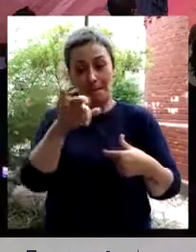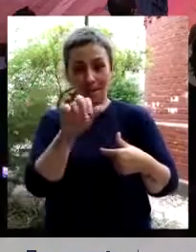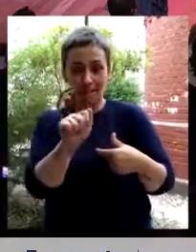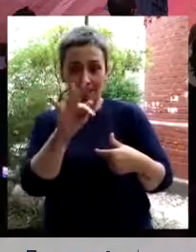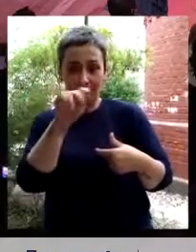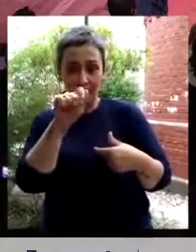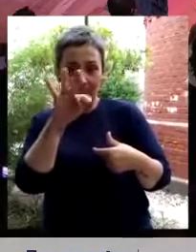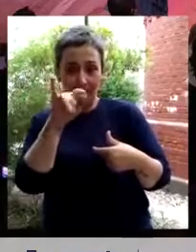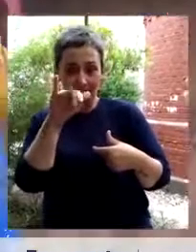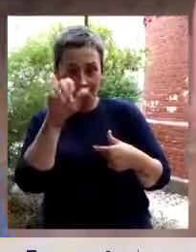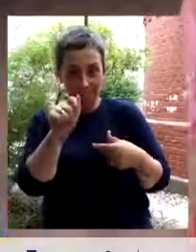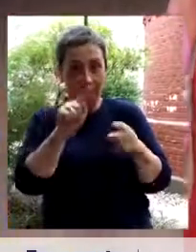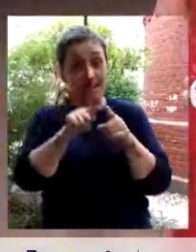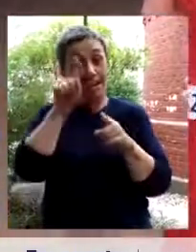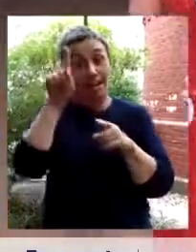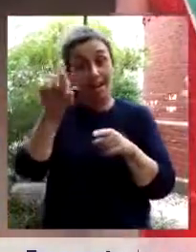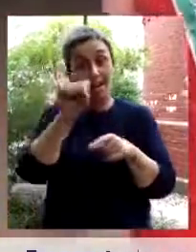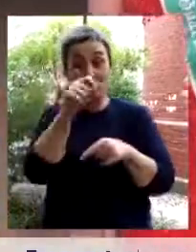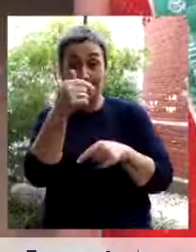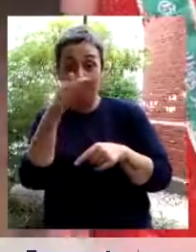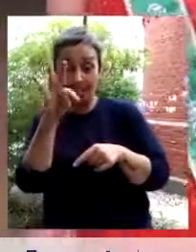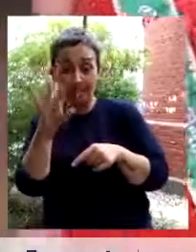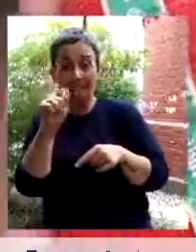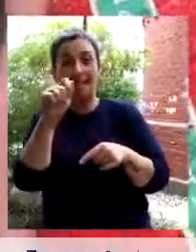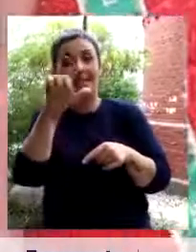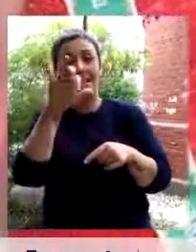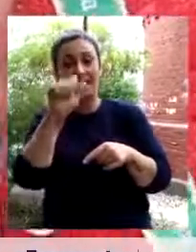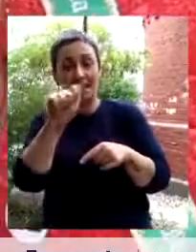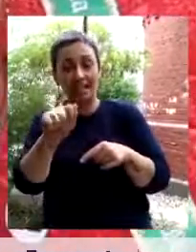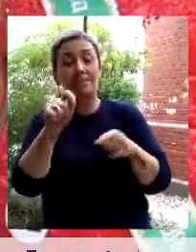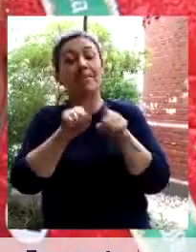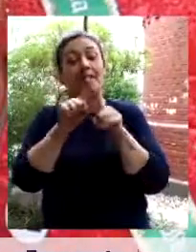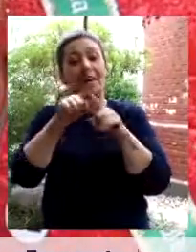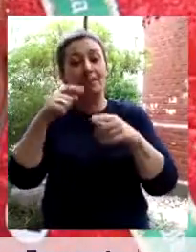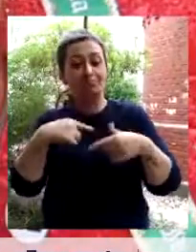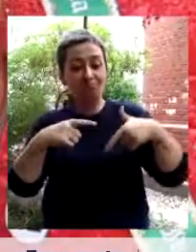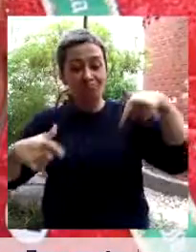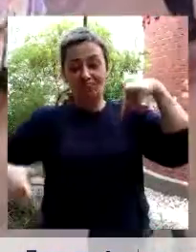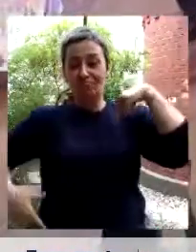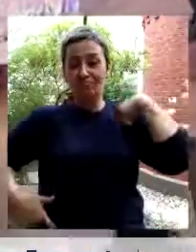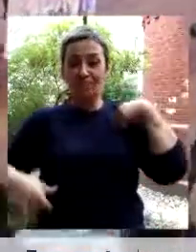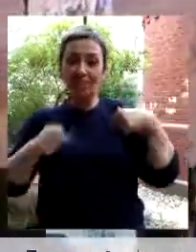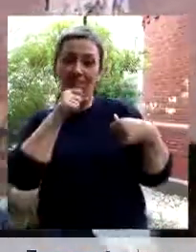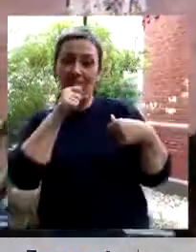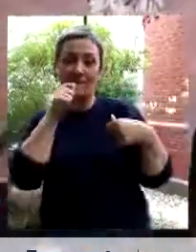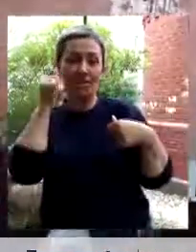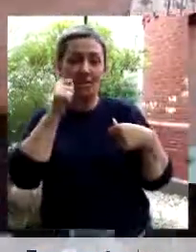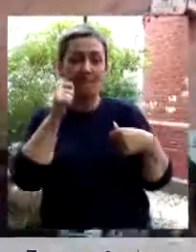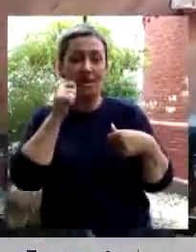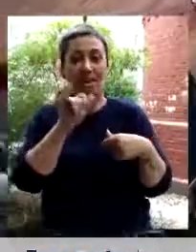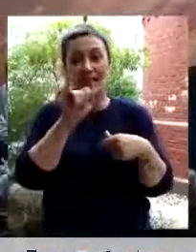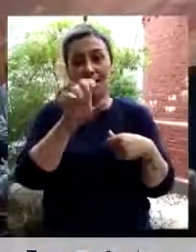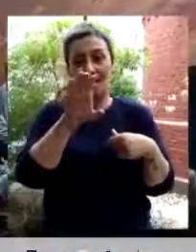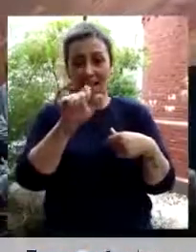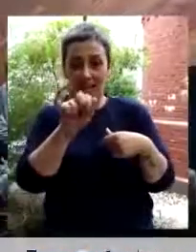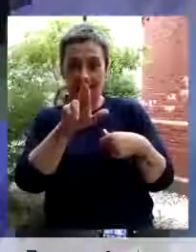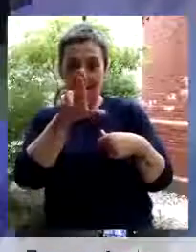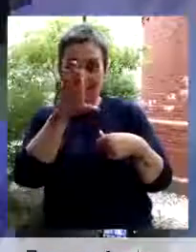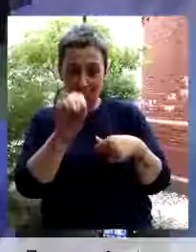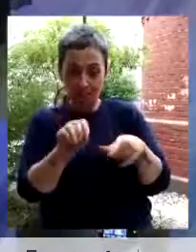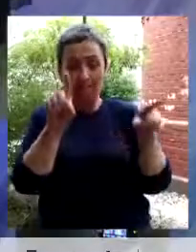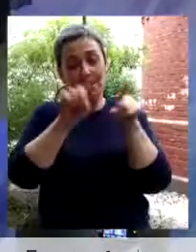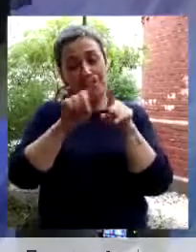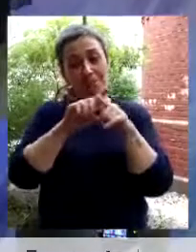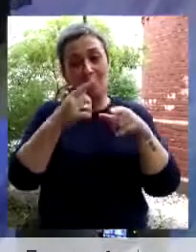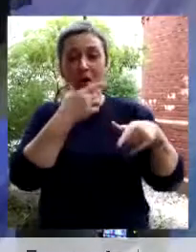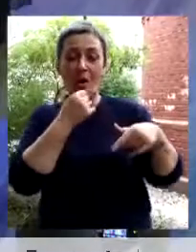Fátima Françoso, do Jardim Santa Clara, foi eleita a Miss Melhor Idade e Ivo de Souza, do Picanço, o